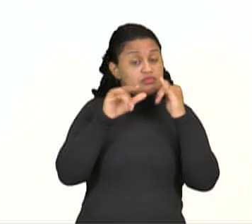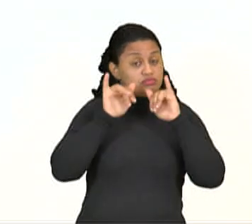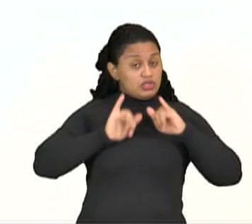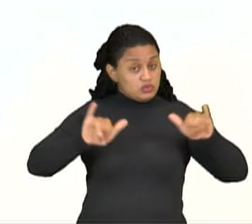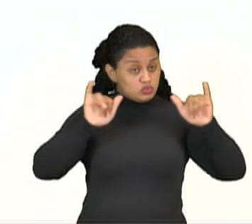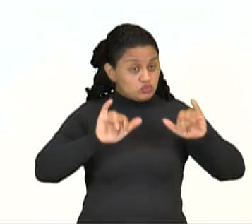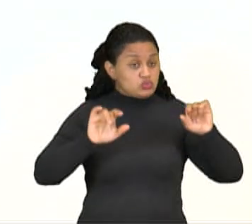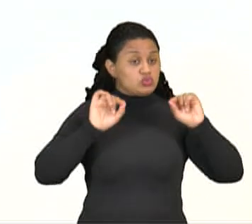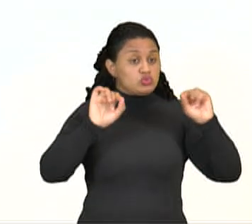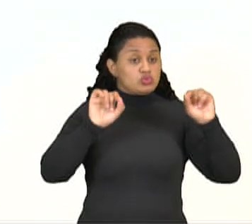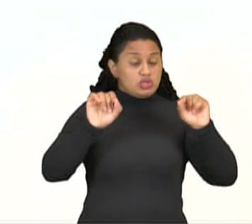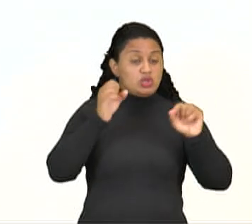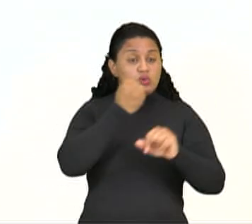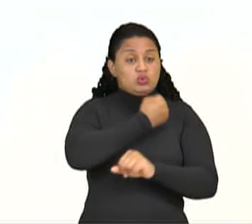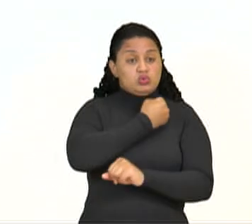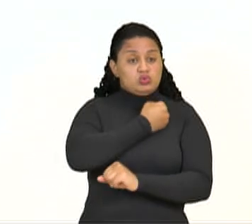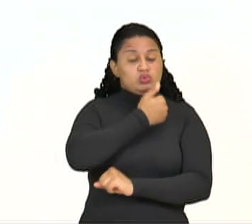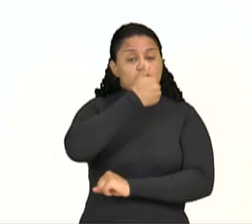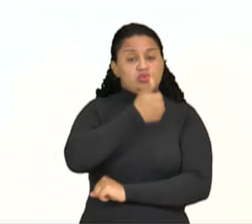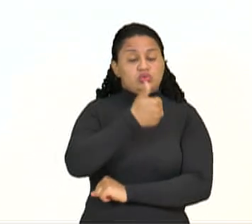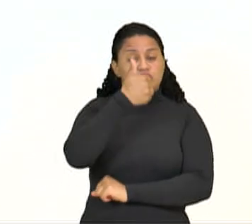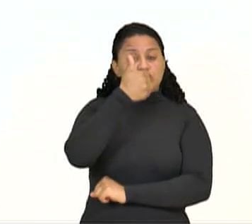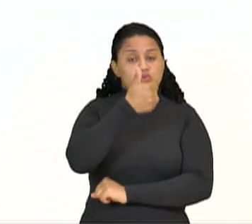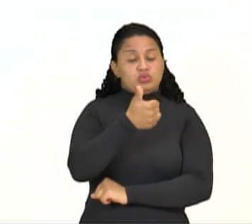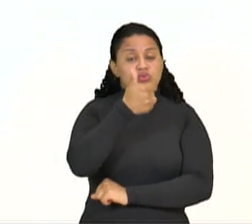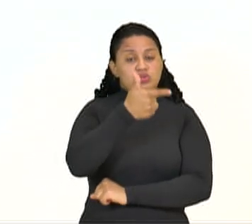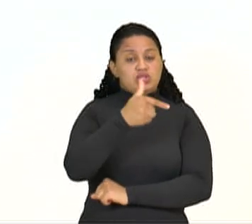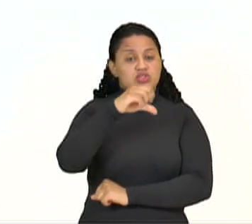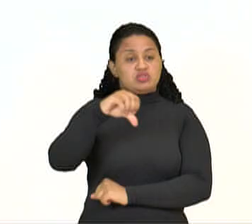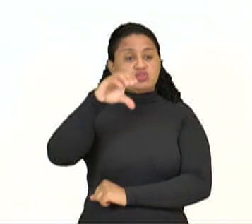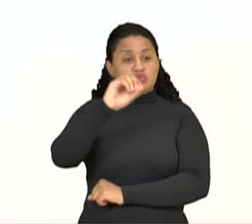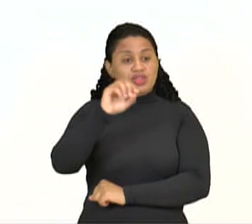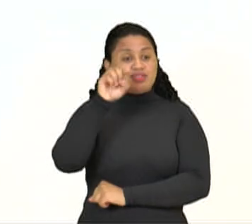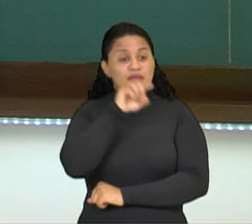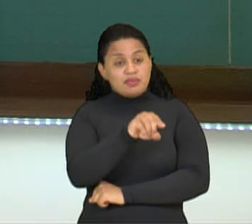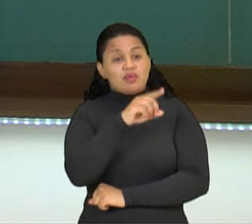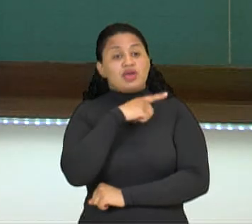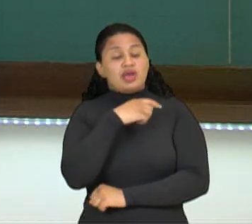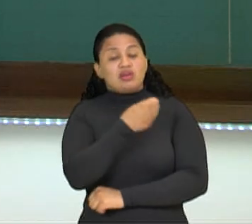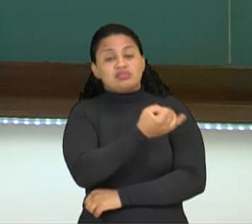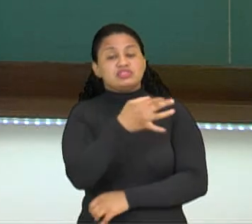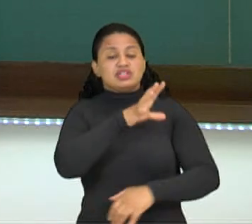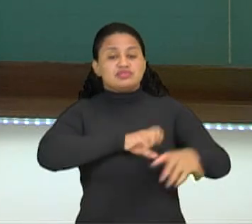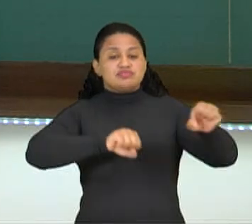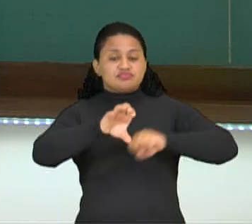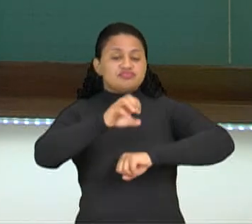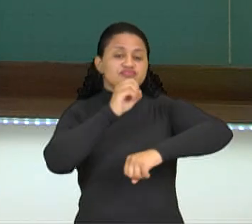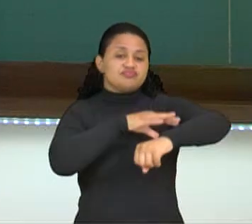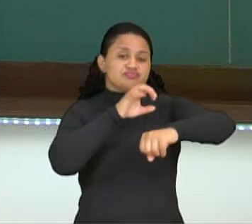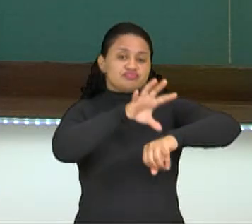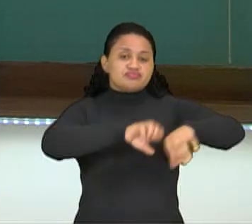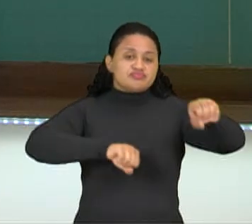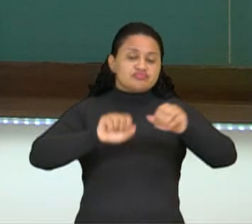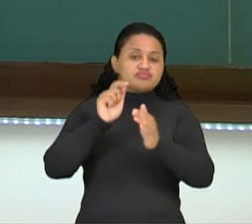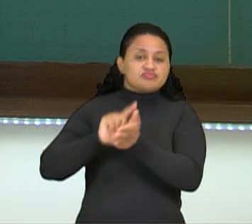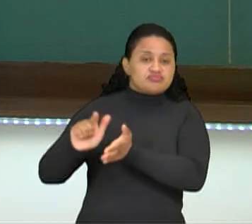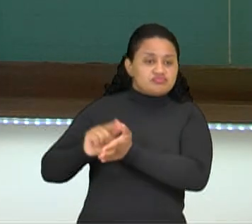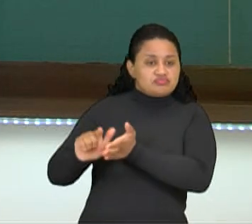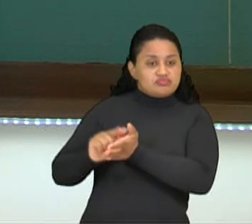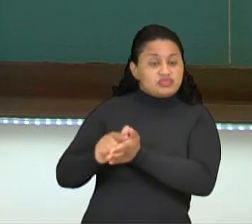notícia, esse número de 290 mil representa a quantidade de lixo coletada. Ou seja, ele usa os